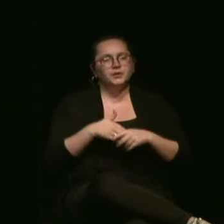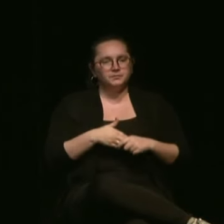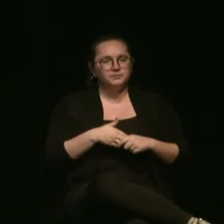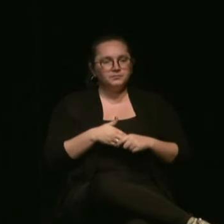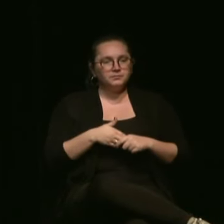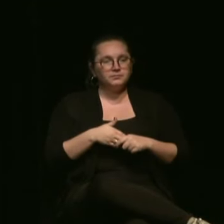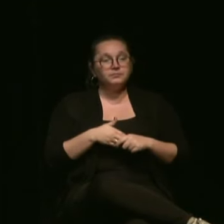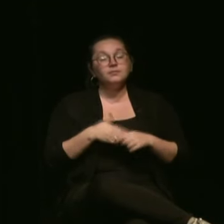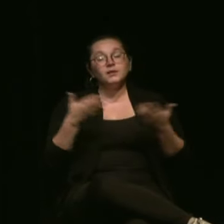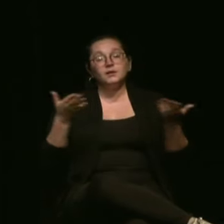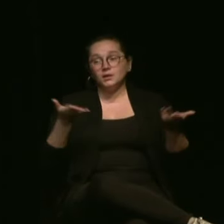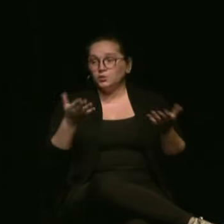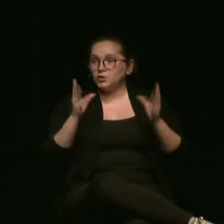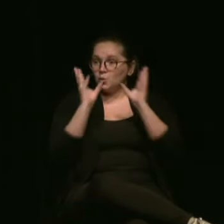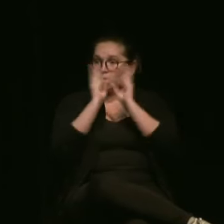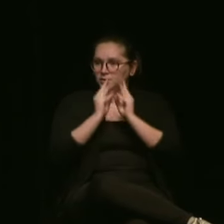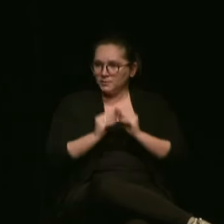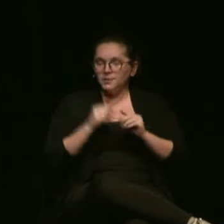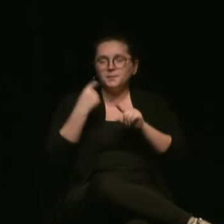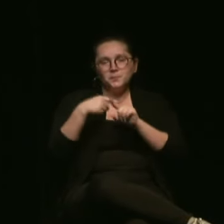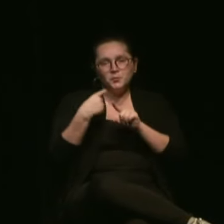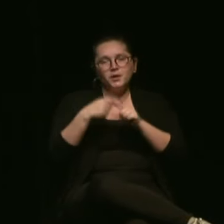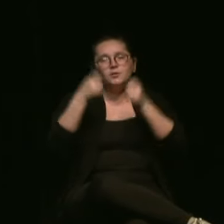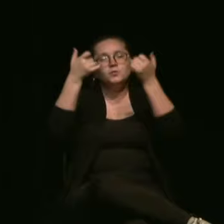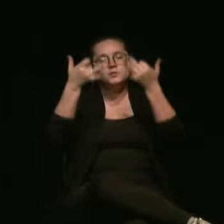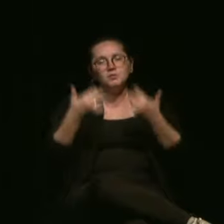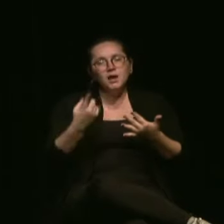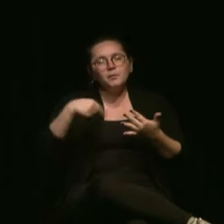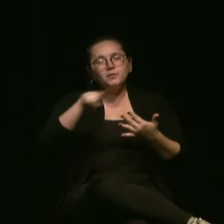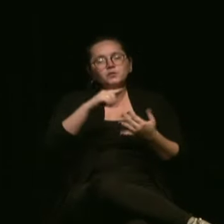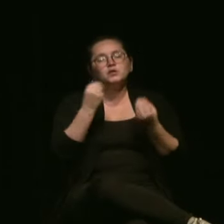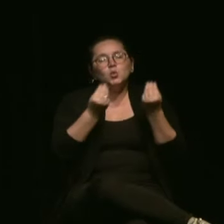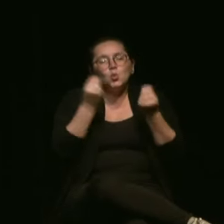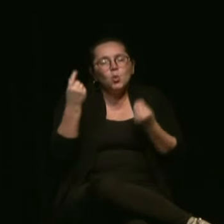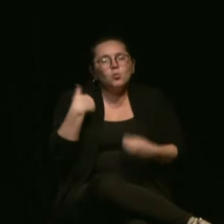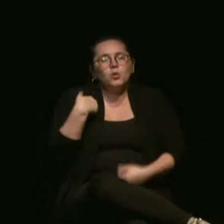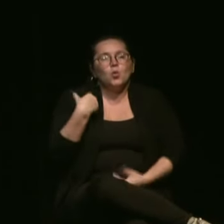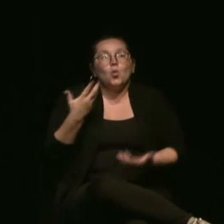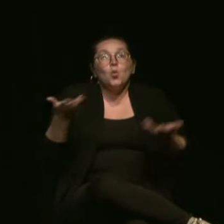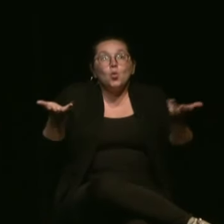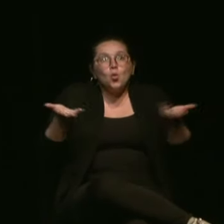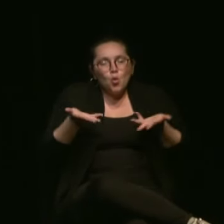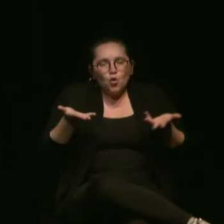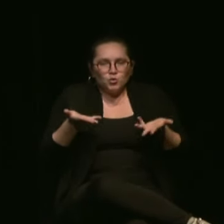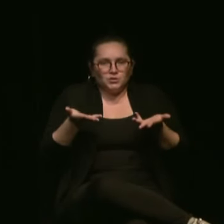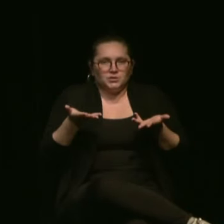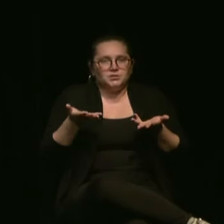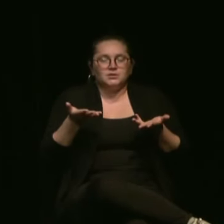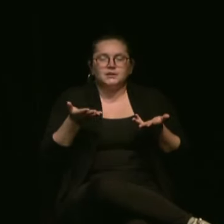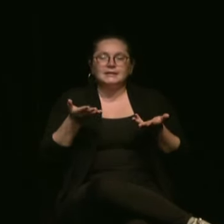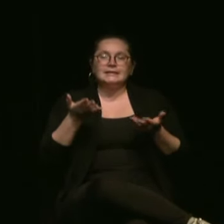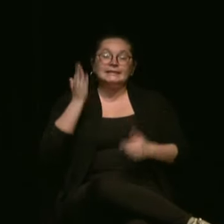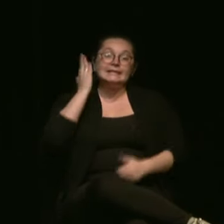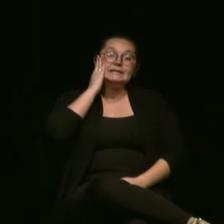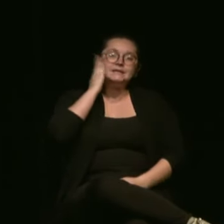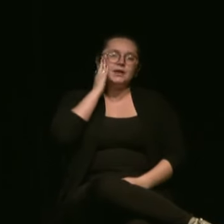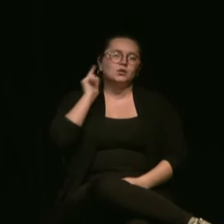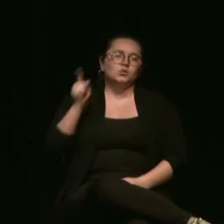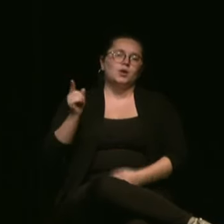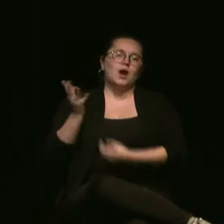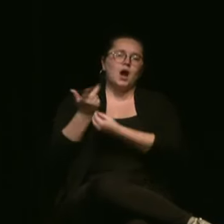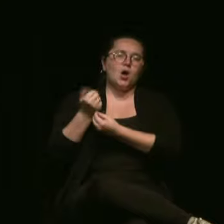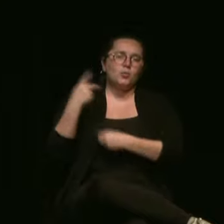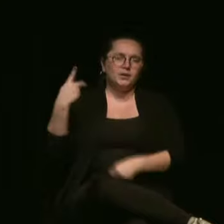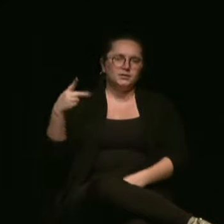vocês que o que eu vou tentar fazer hoje é tentar explicar para vocês como eu entendo a obra do Coutinho e aonde